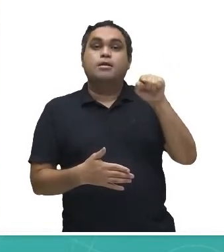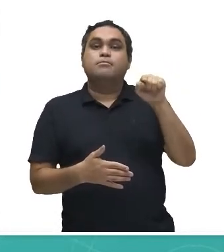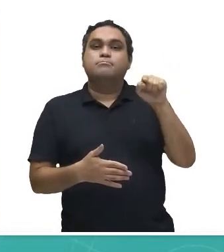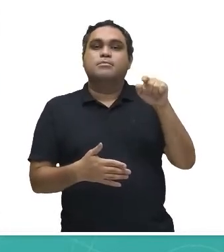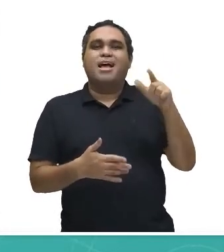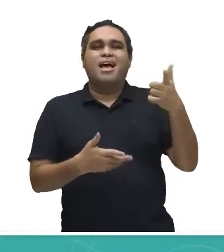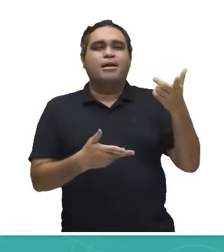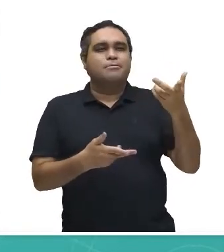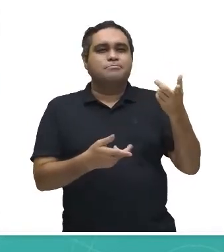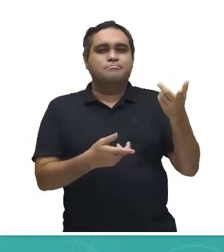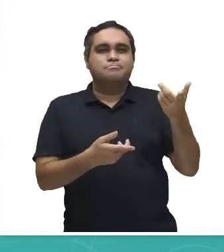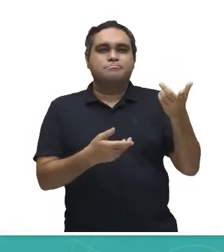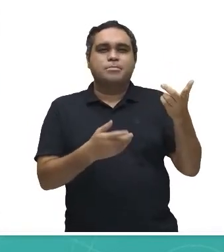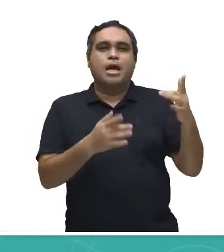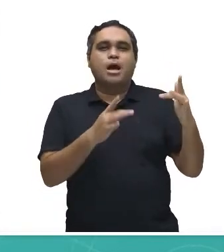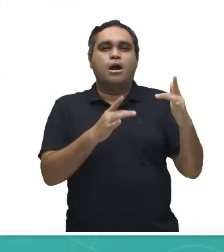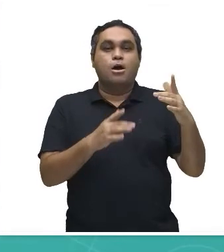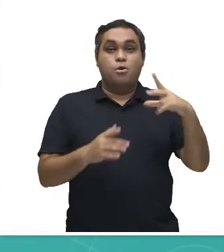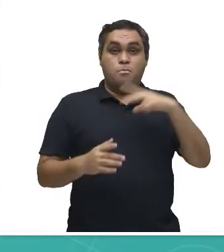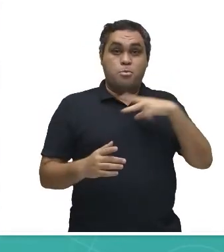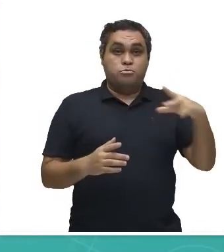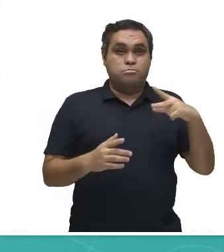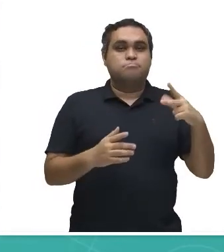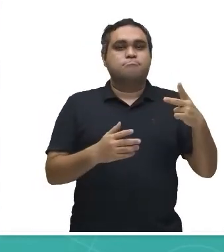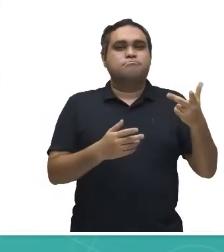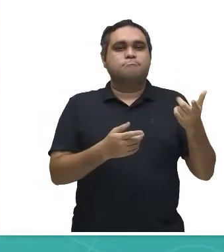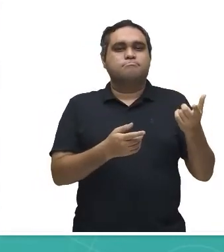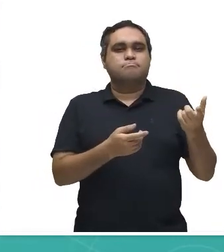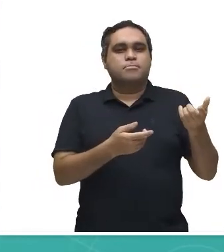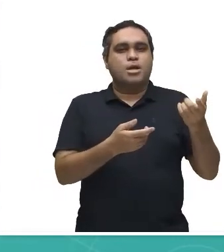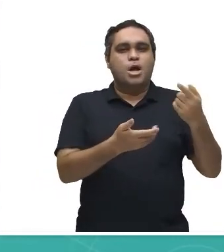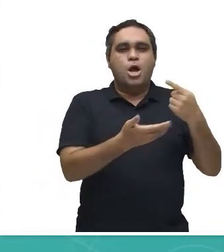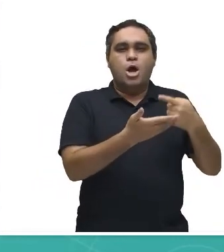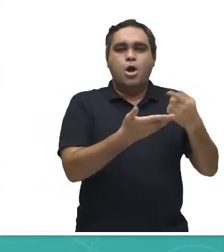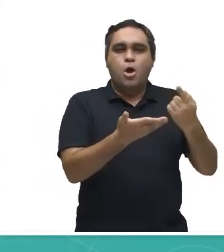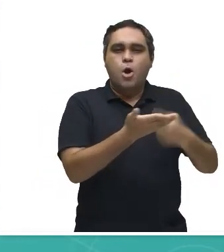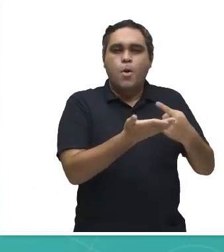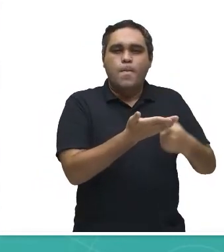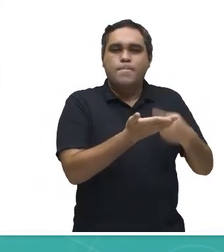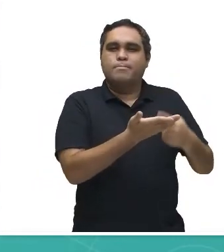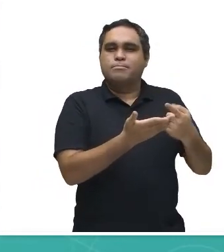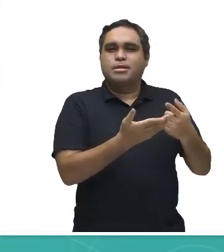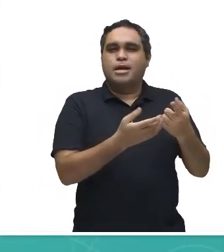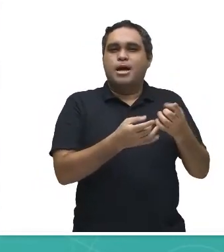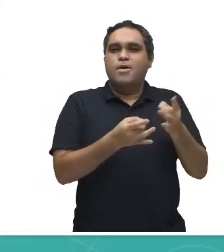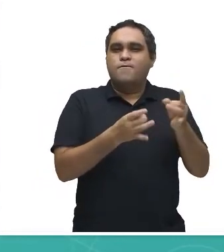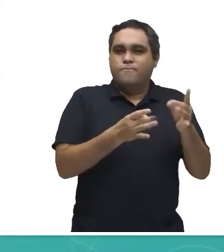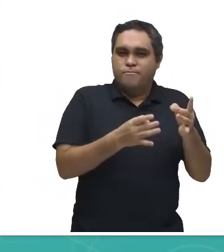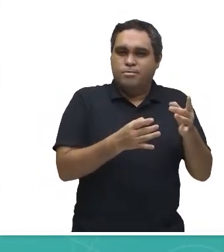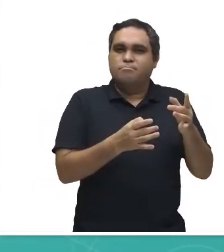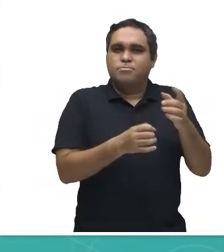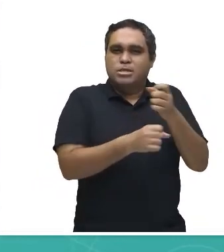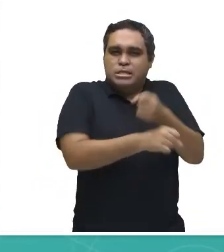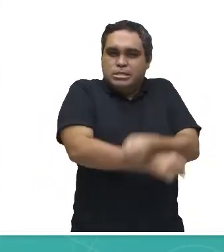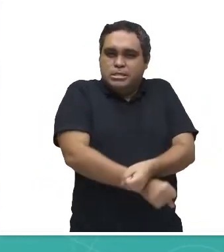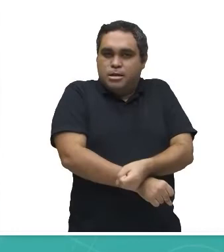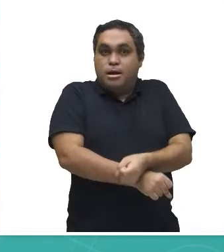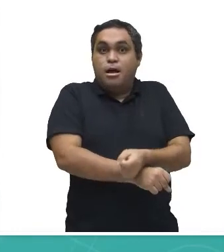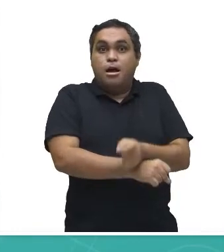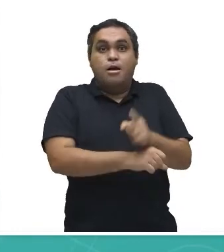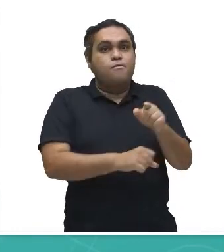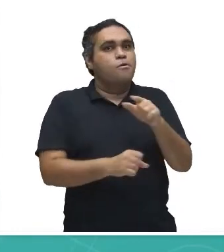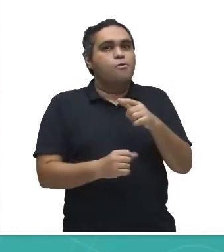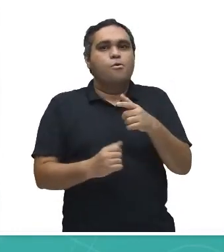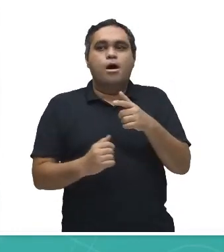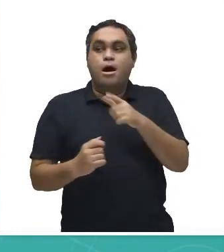E ela também, é bom ressaltar que são pesquisas escassas, tá bom, sobre ela. Ela também ajudou,